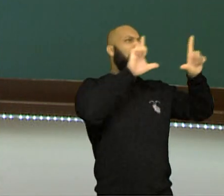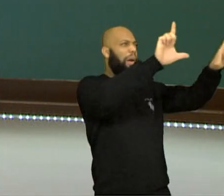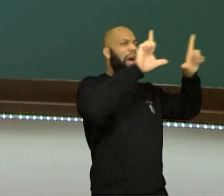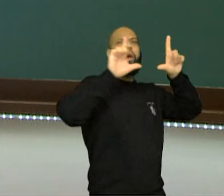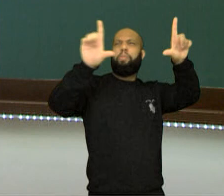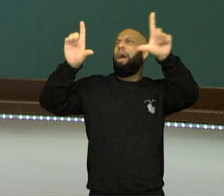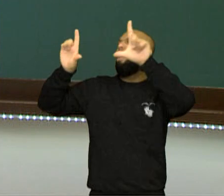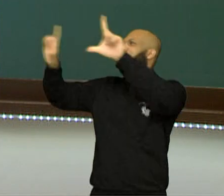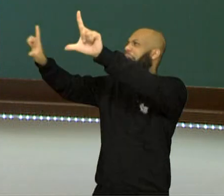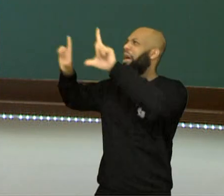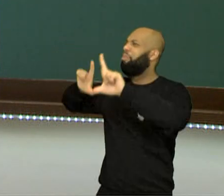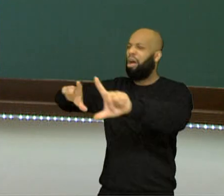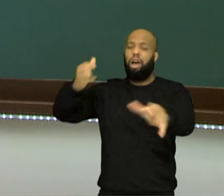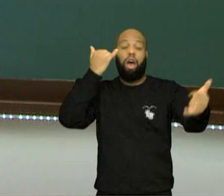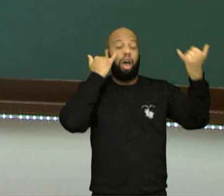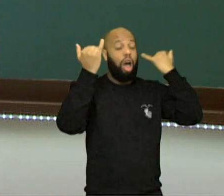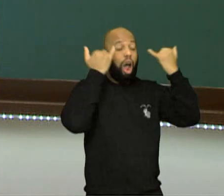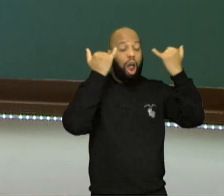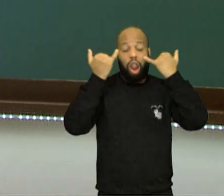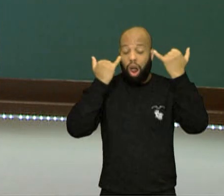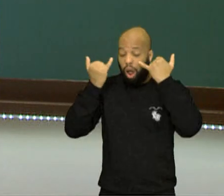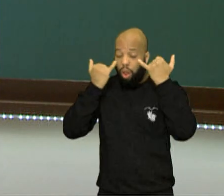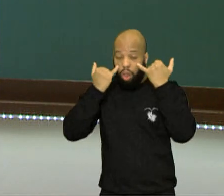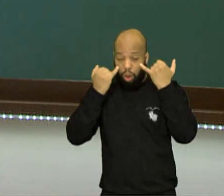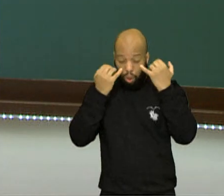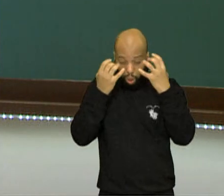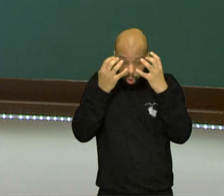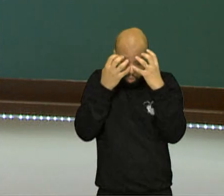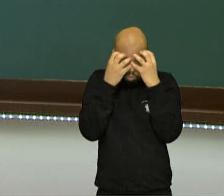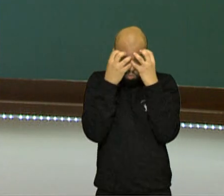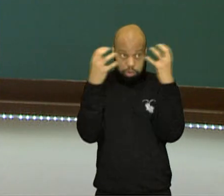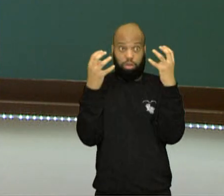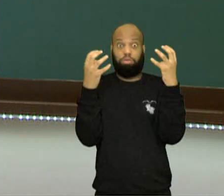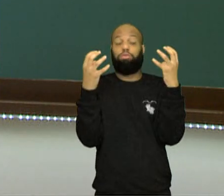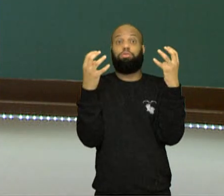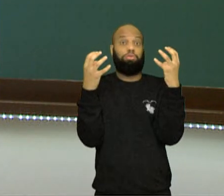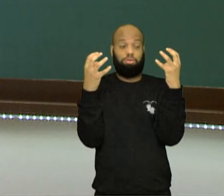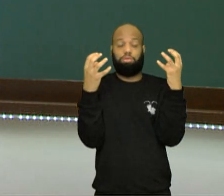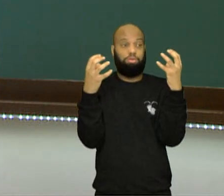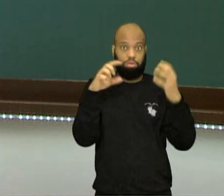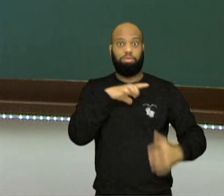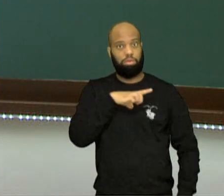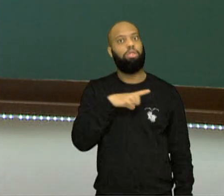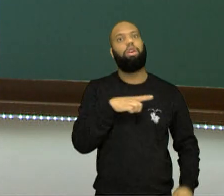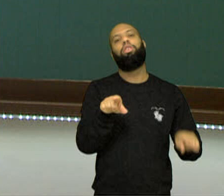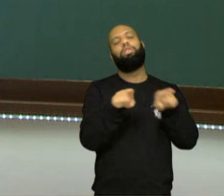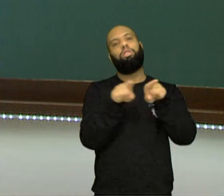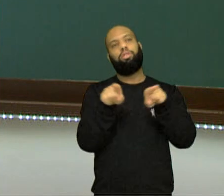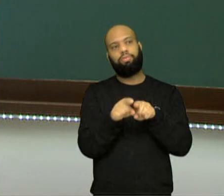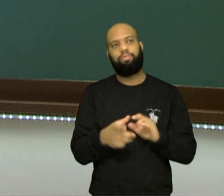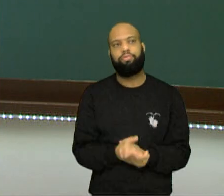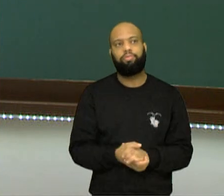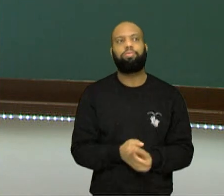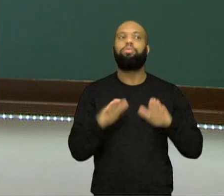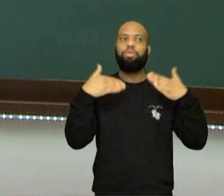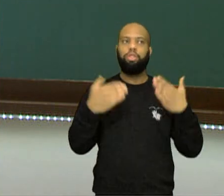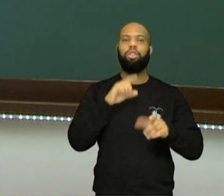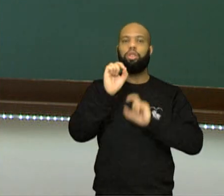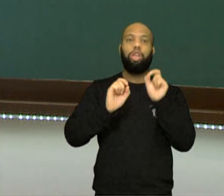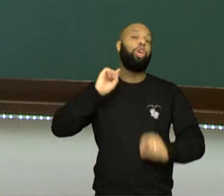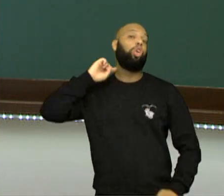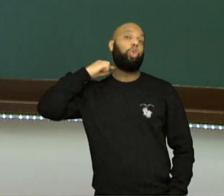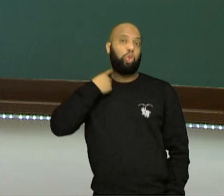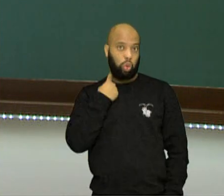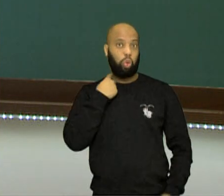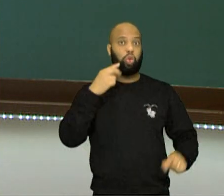de informações que são colocadas ou que são distribuídas ao longo da cidade, né? Trata-se, portanto, da